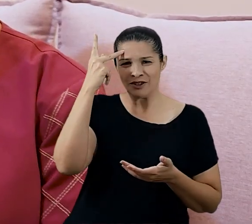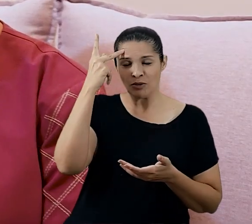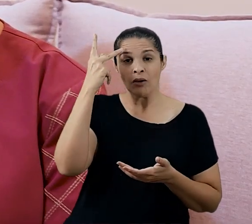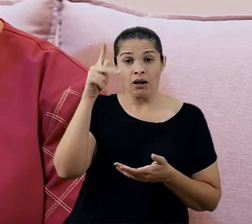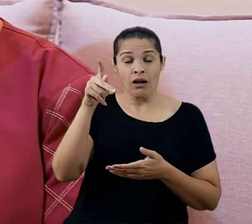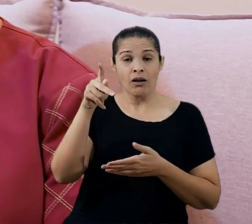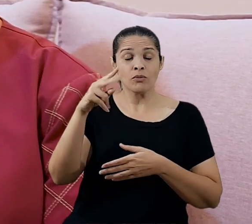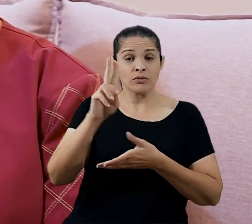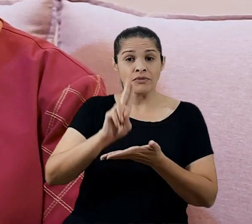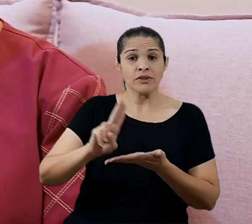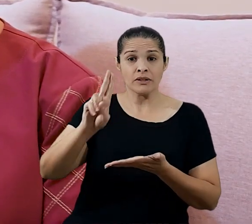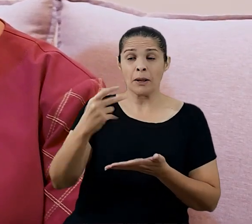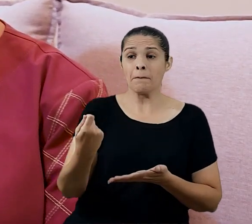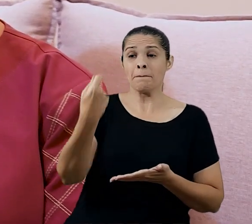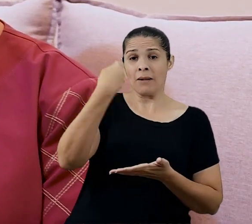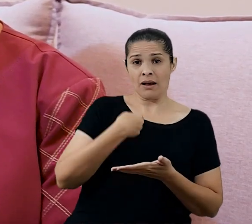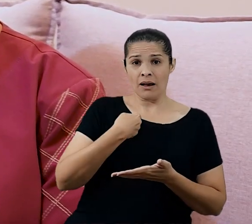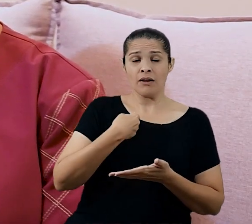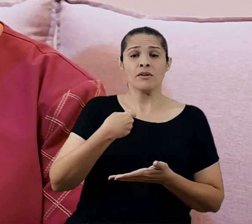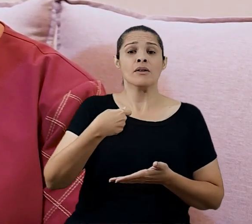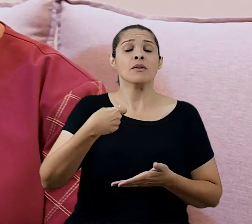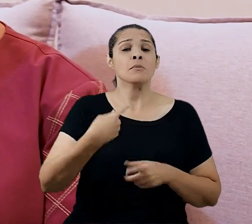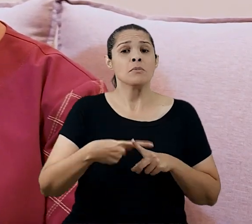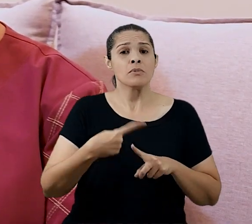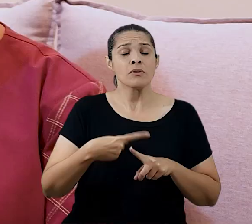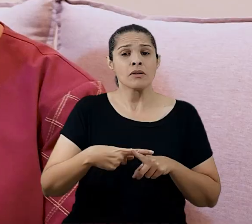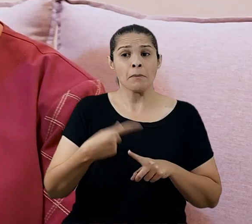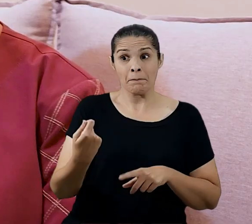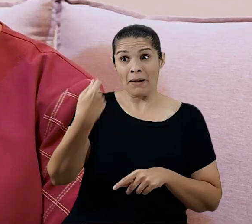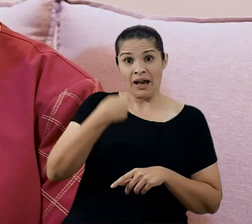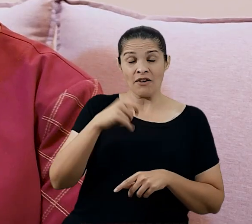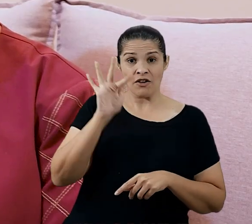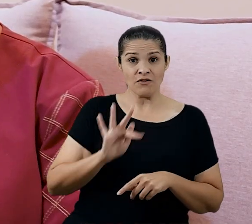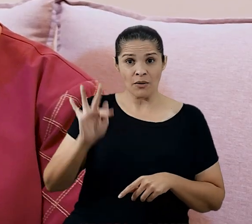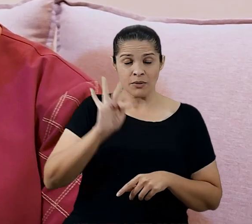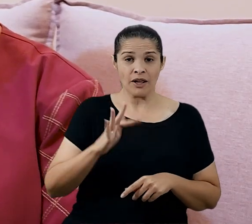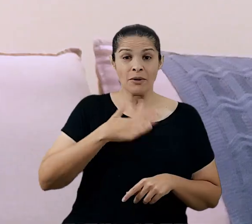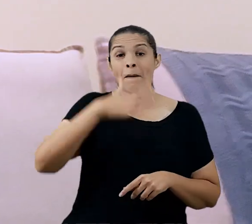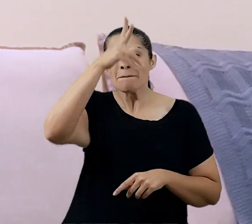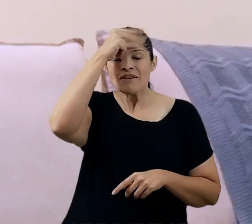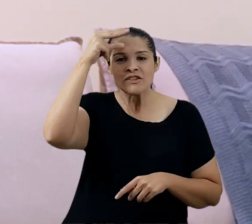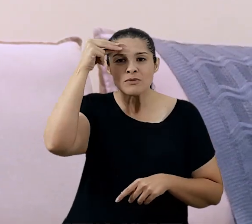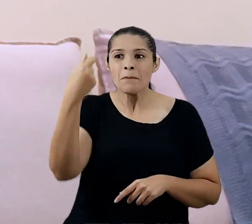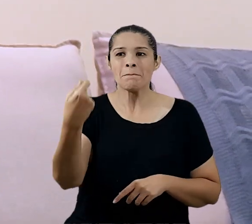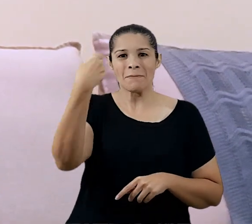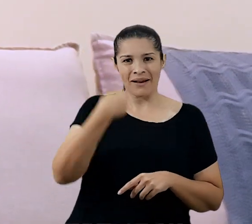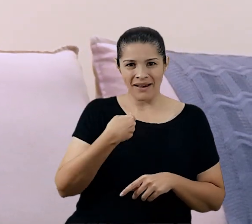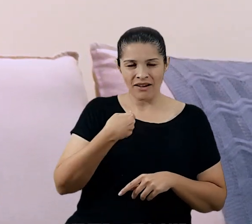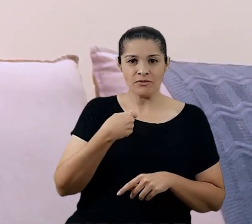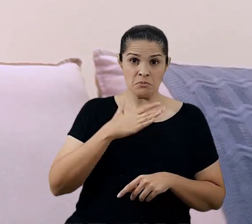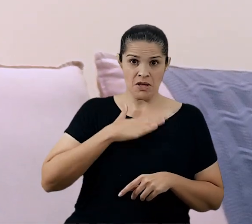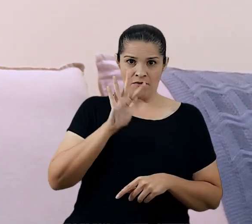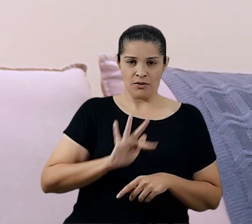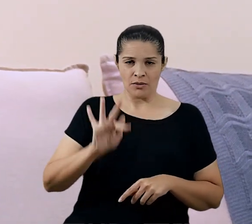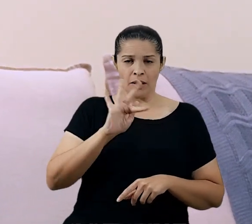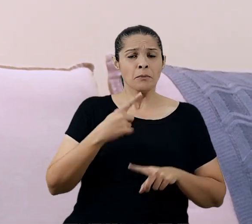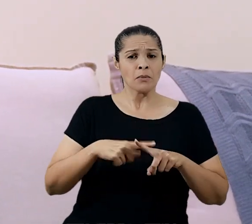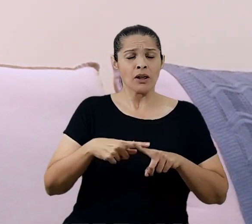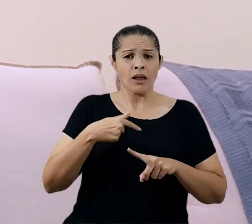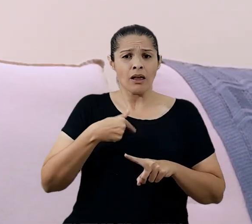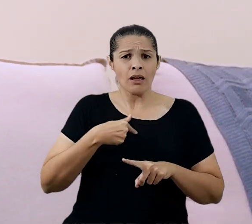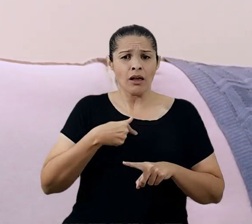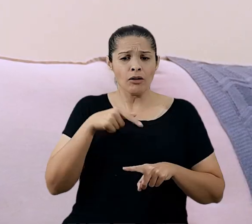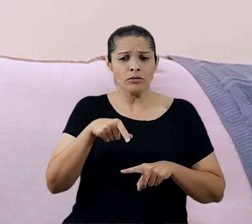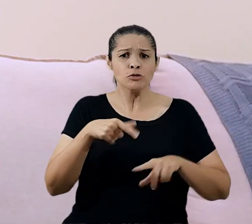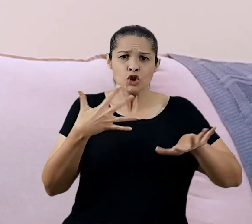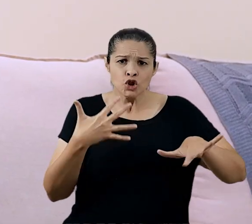bolsa atleta como enxadrista da cidade. Eles pagavam a faculdade para mim, a prefeitura. E aí o Leonel,